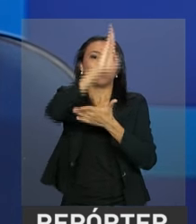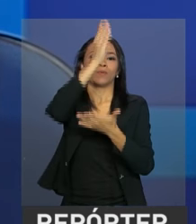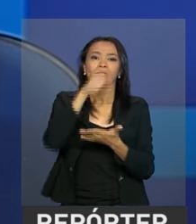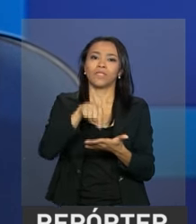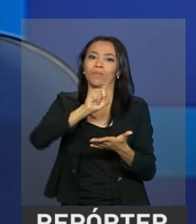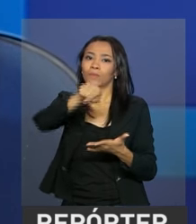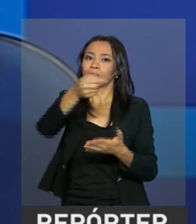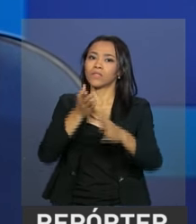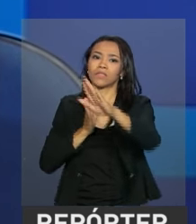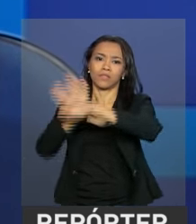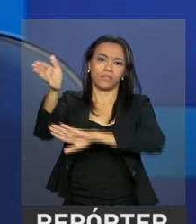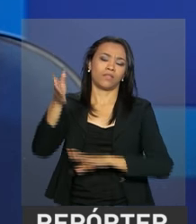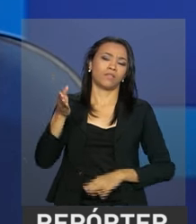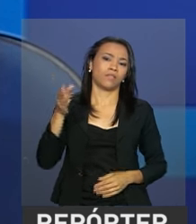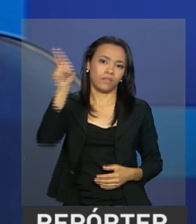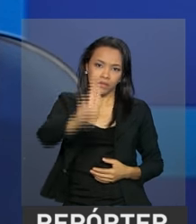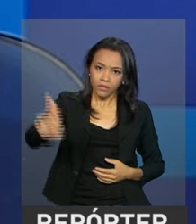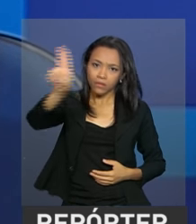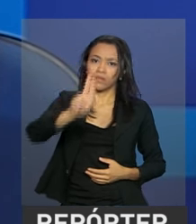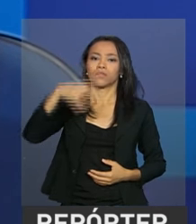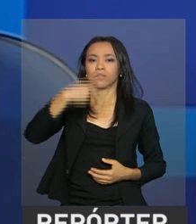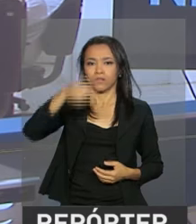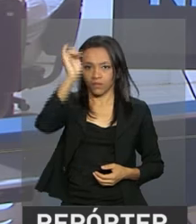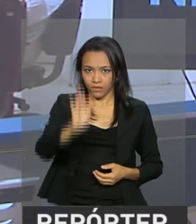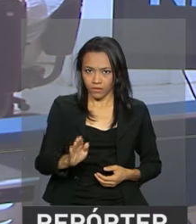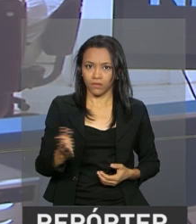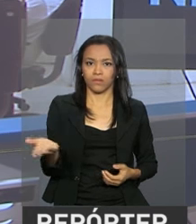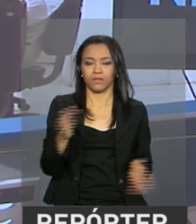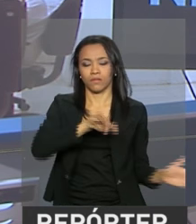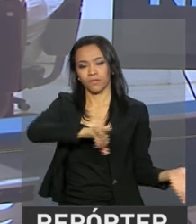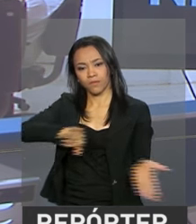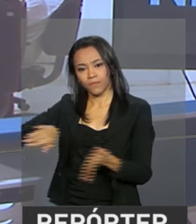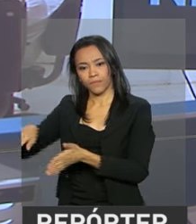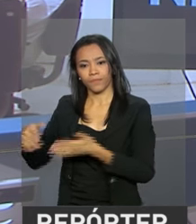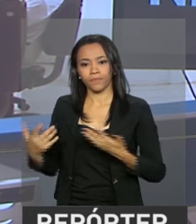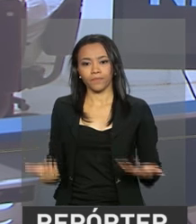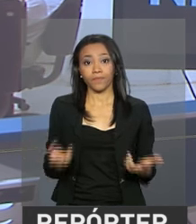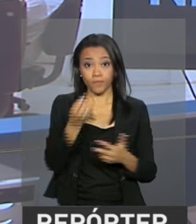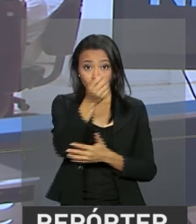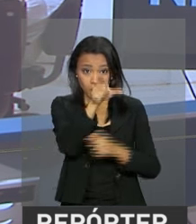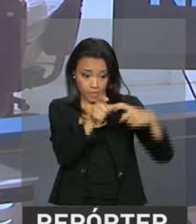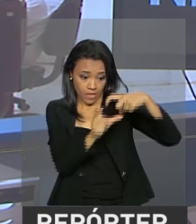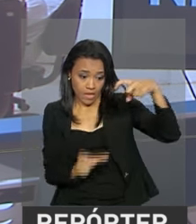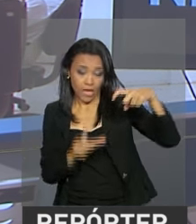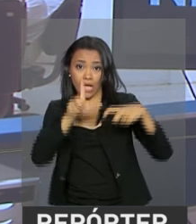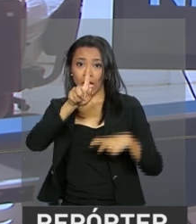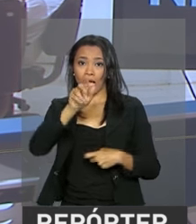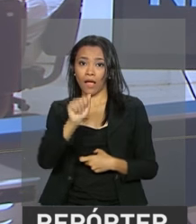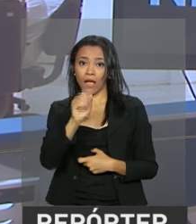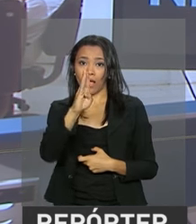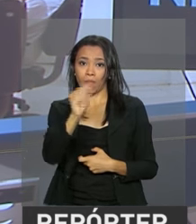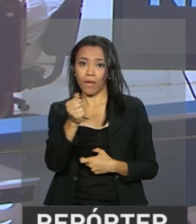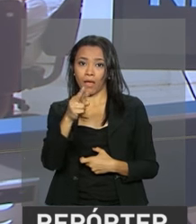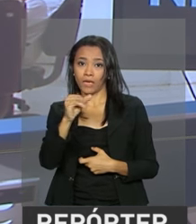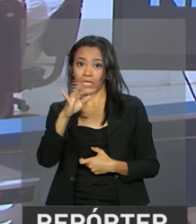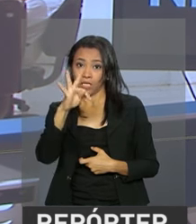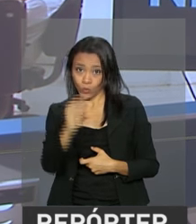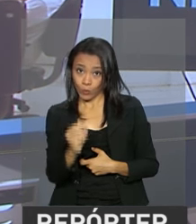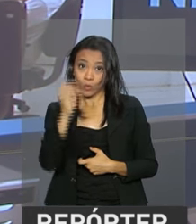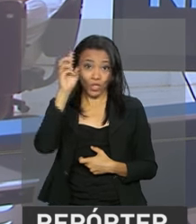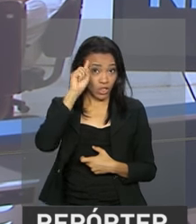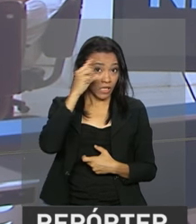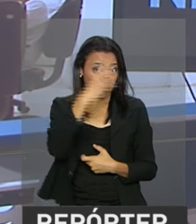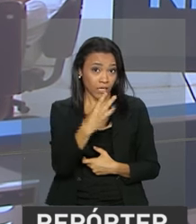curso superior no brasil e os gabaritos das provas aplicadas nos dias 3 e 4 de dezembro